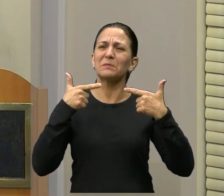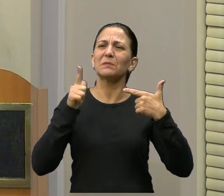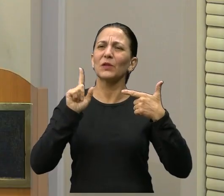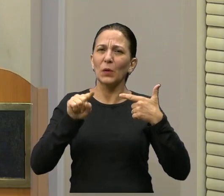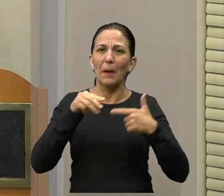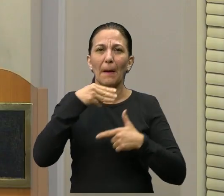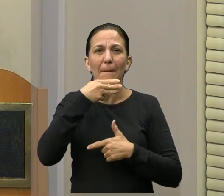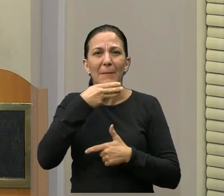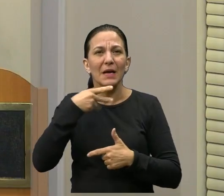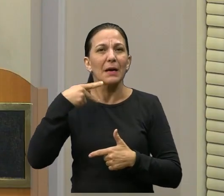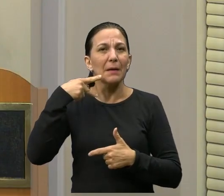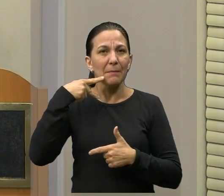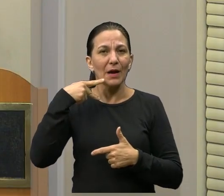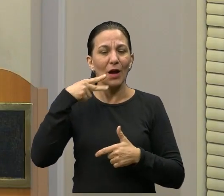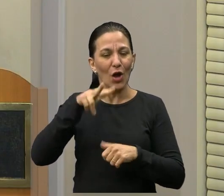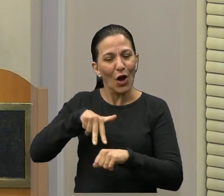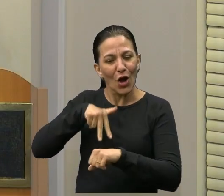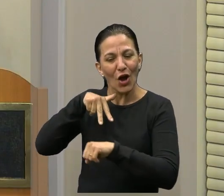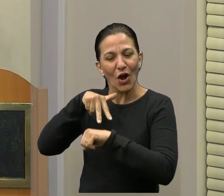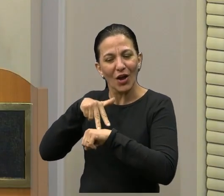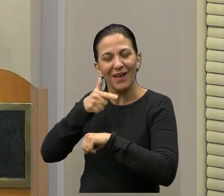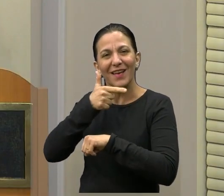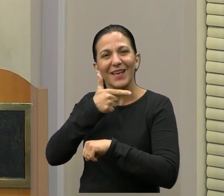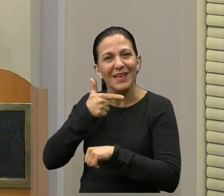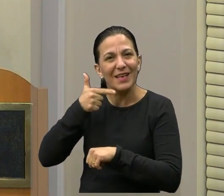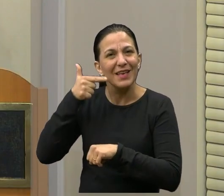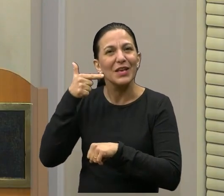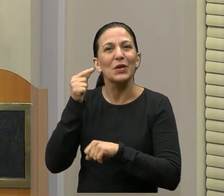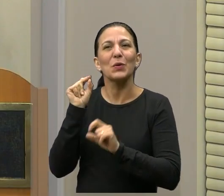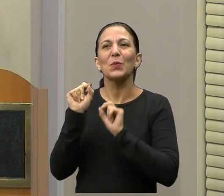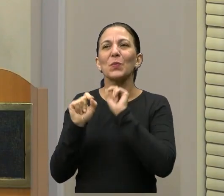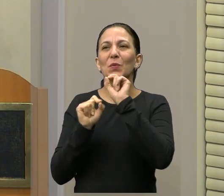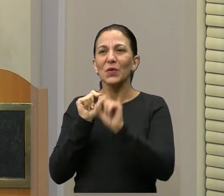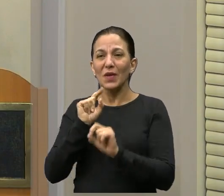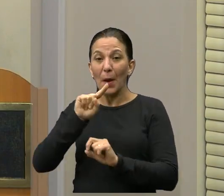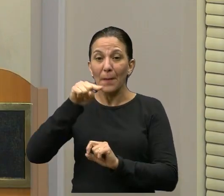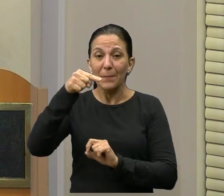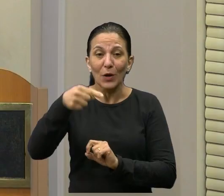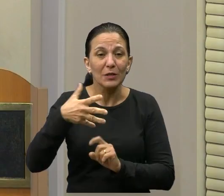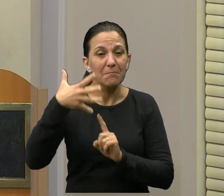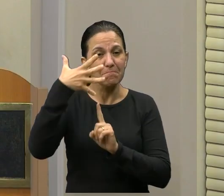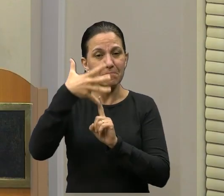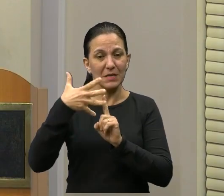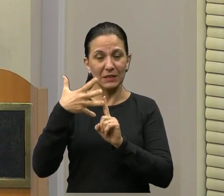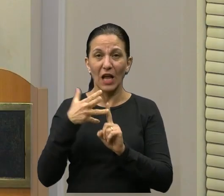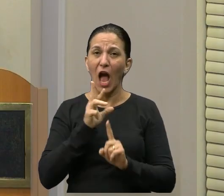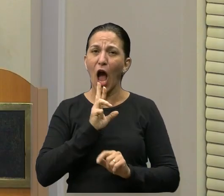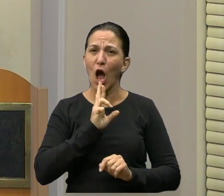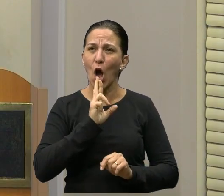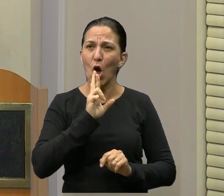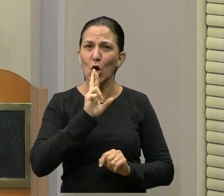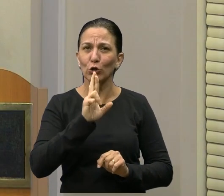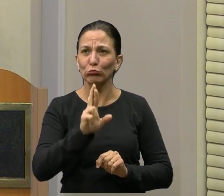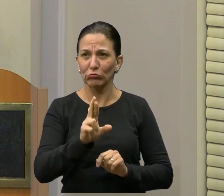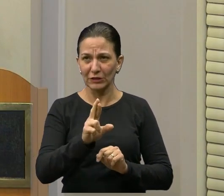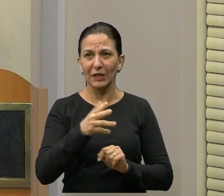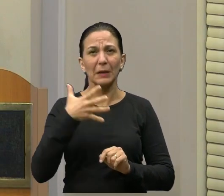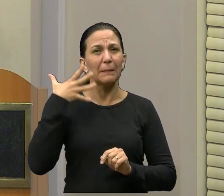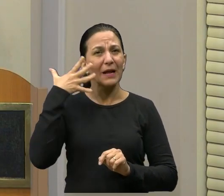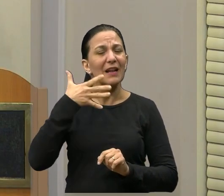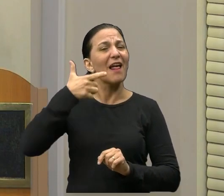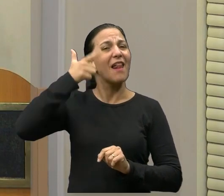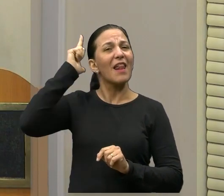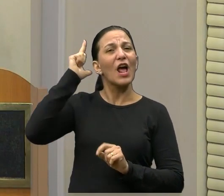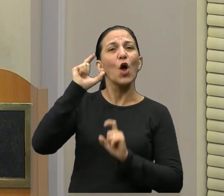A Maria sobe rindo ao púlpito, simplesmente porque era a próxima oradora. Resultado da fala anterior do vereador